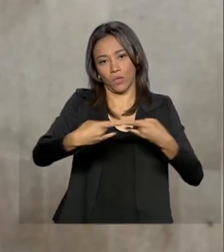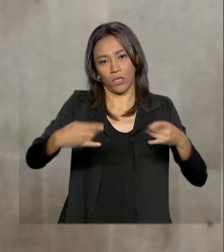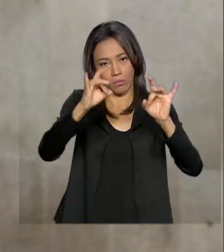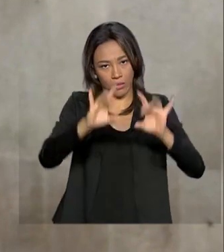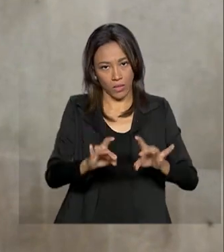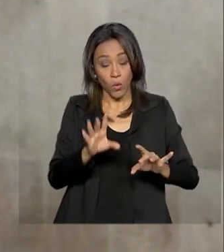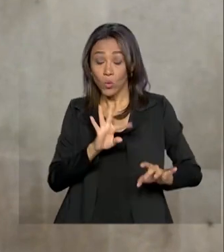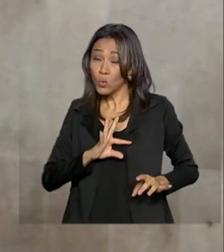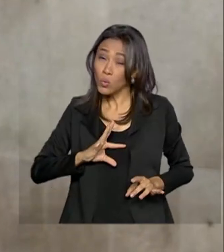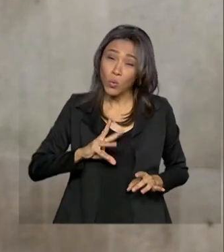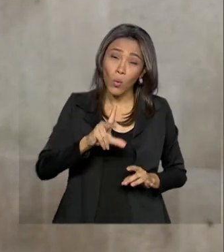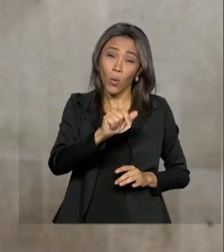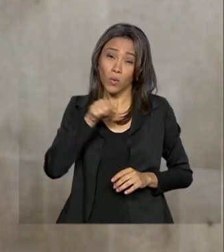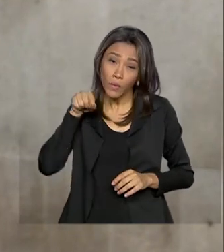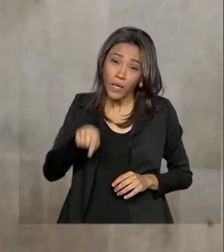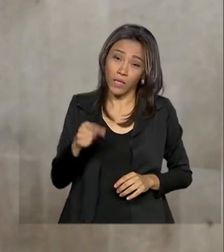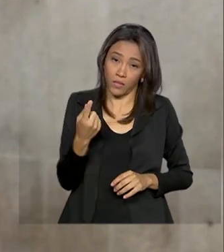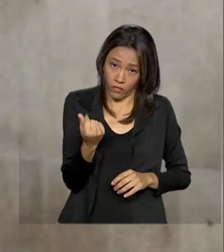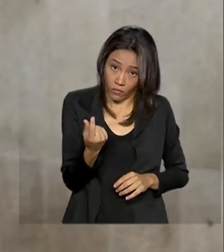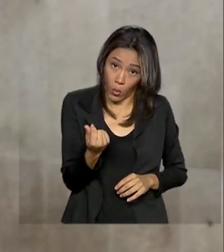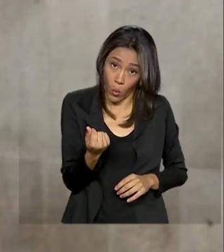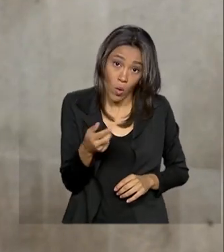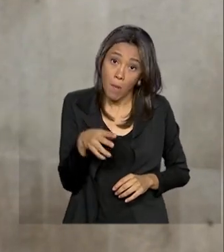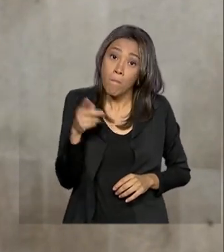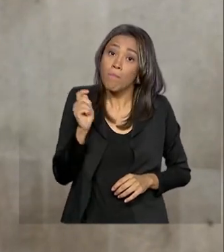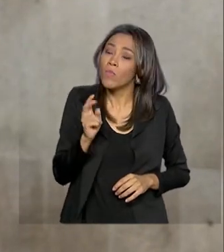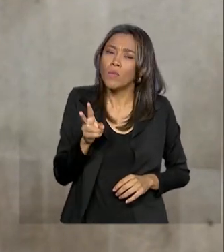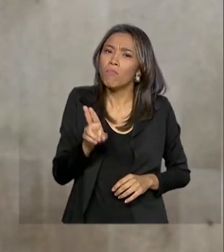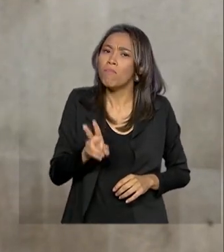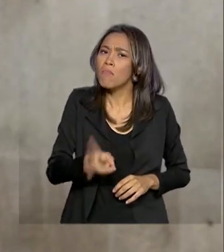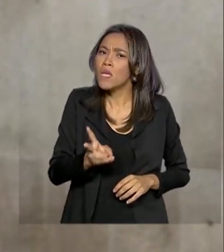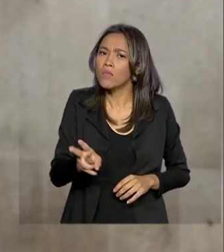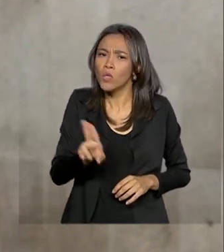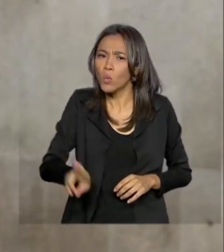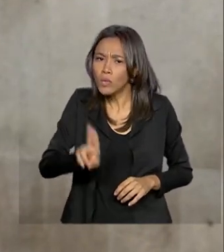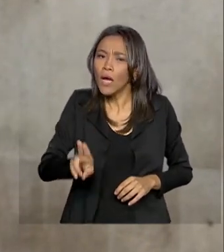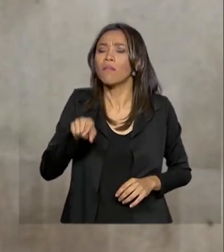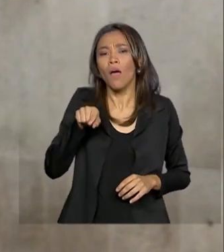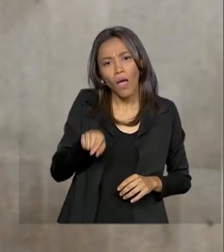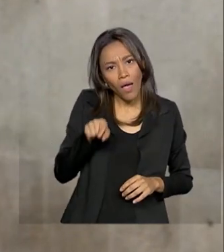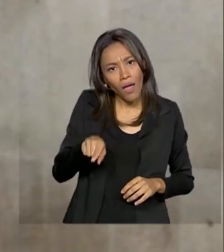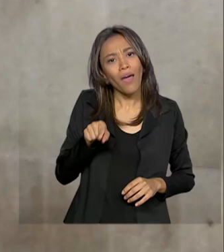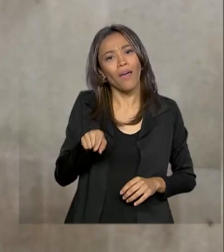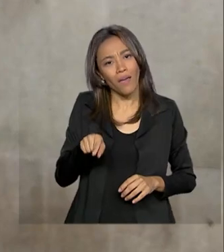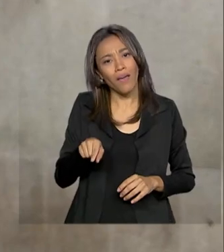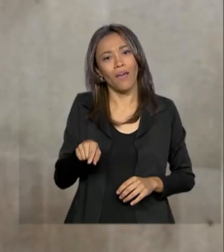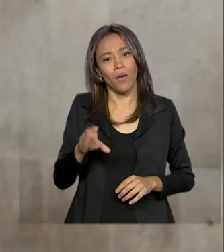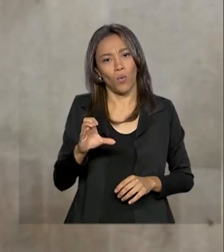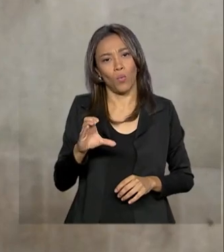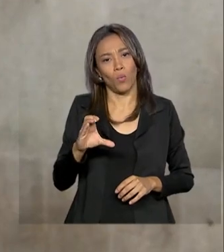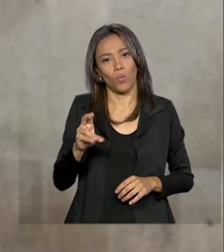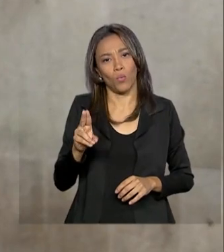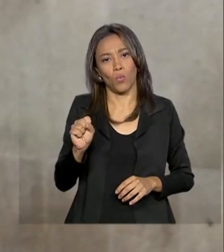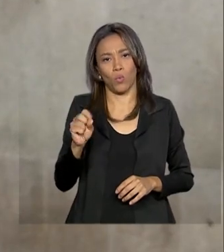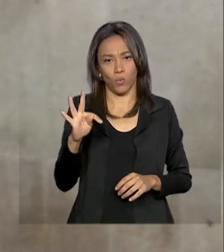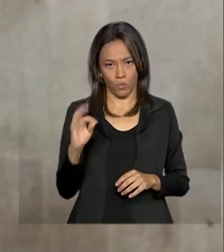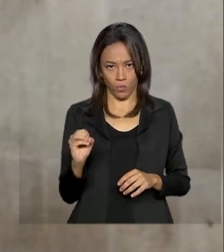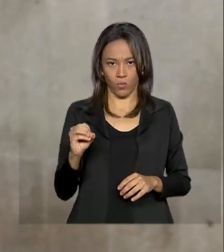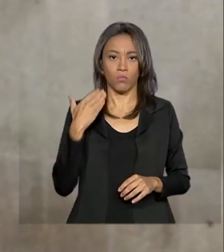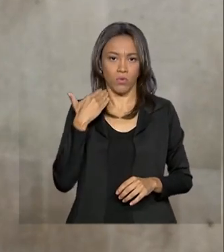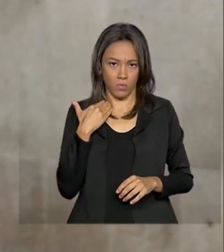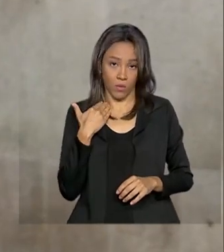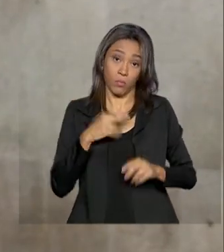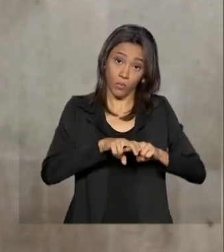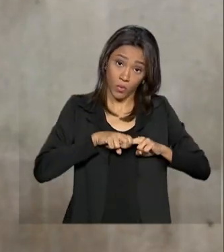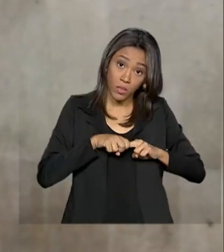Todo esse volume, mesmo que não utilizado, representa custo capital para a instituição. Por isso, a partir de agora,